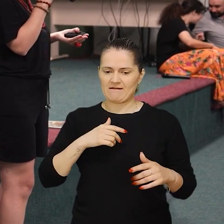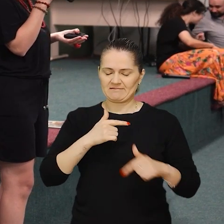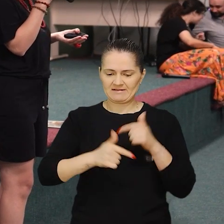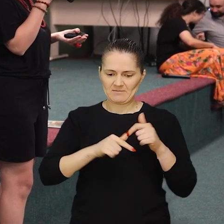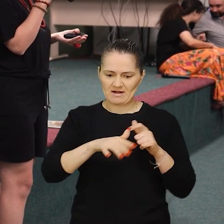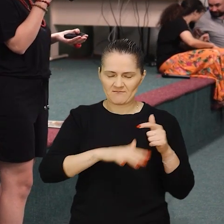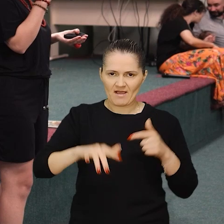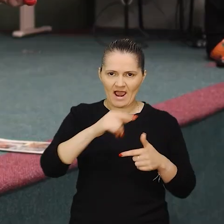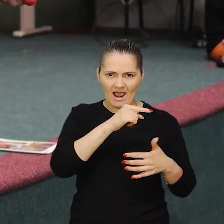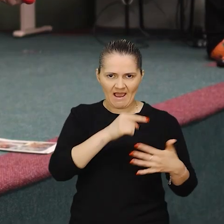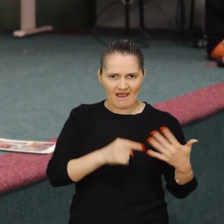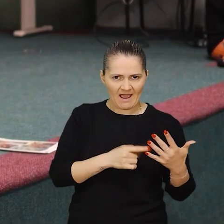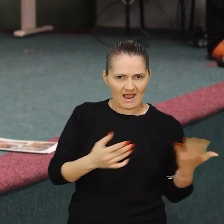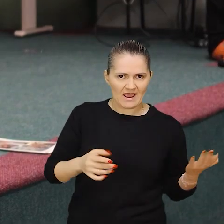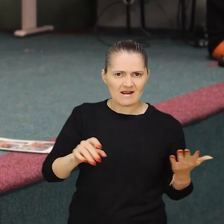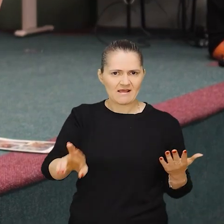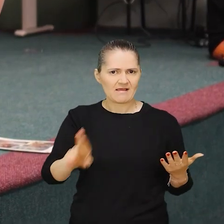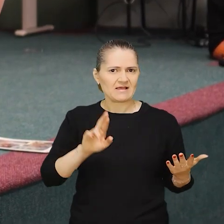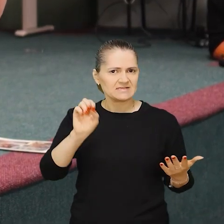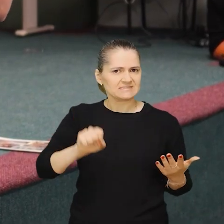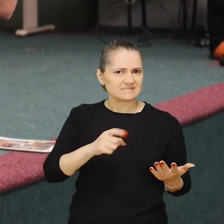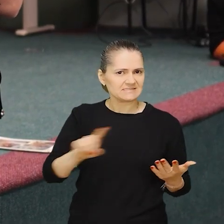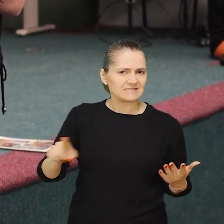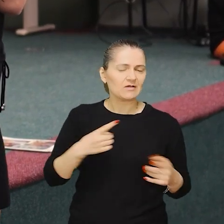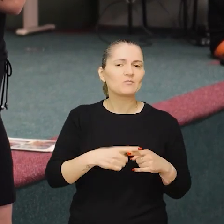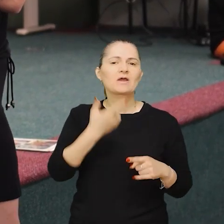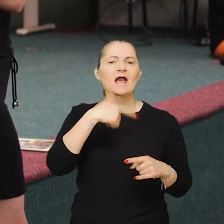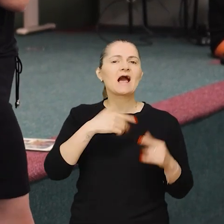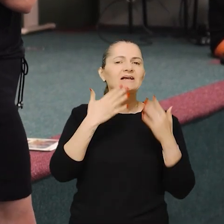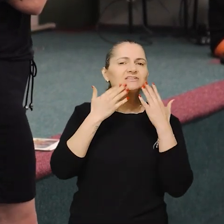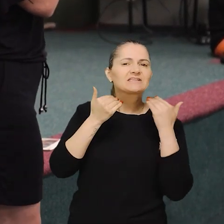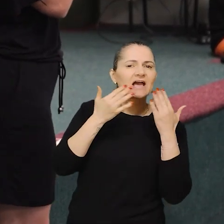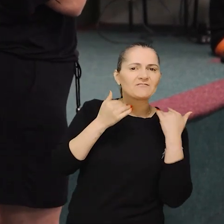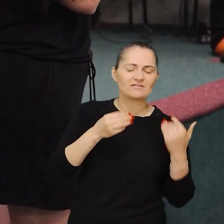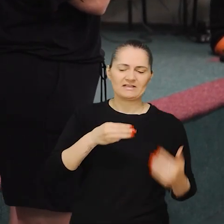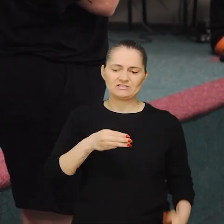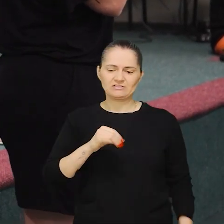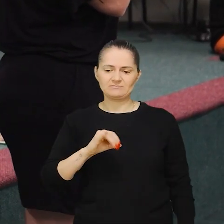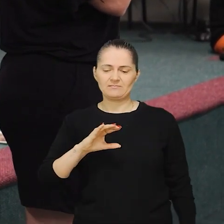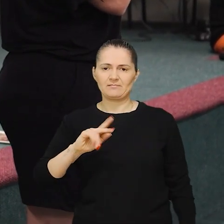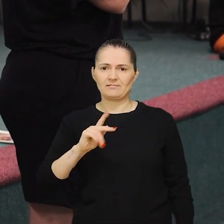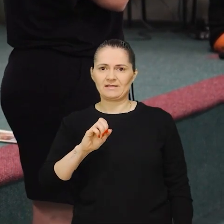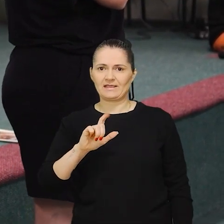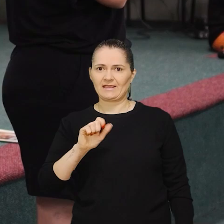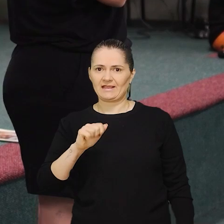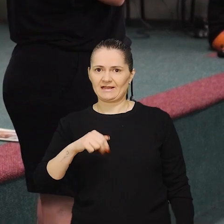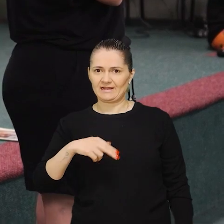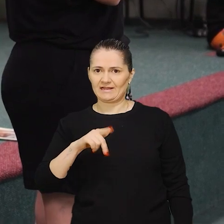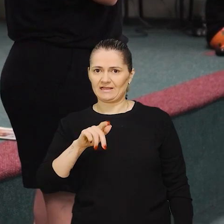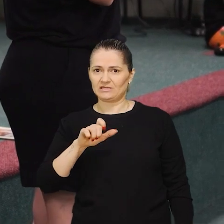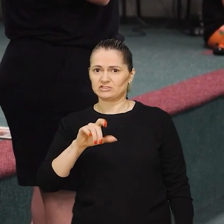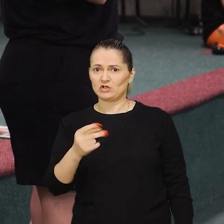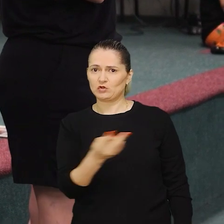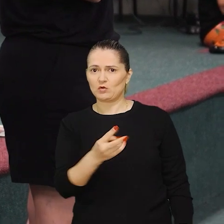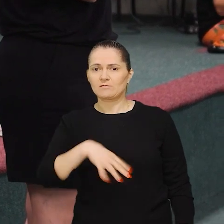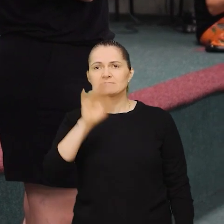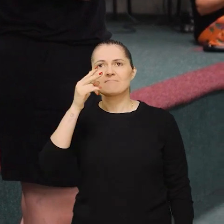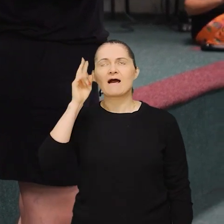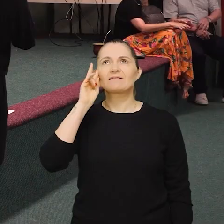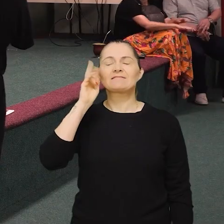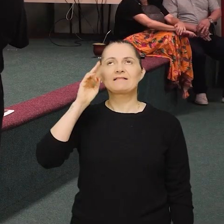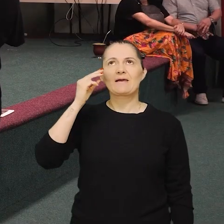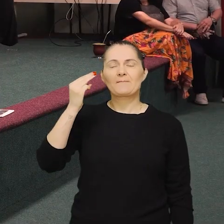sim ou não? Por que vocês acham que o Da Vinci, o Michelangelo, esses estão mais frescos na nossa